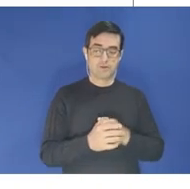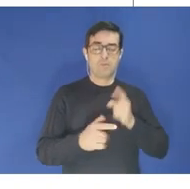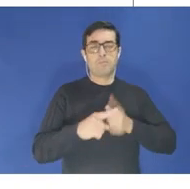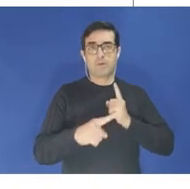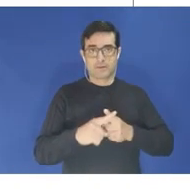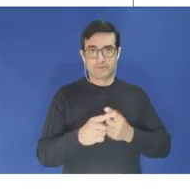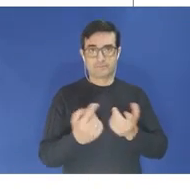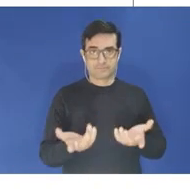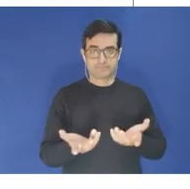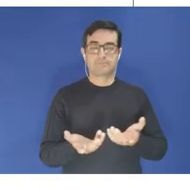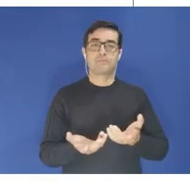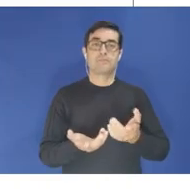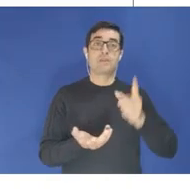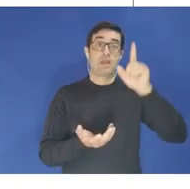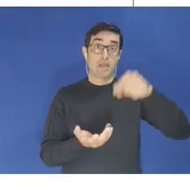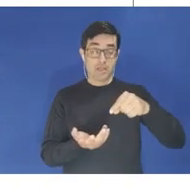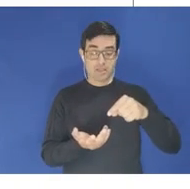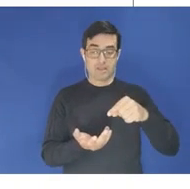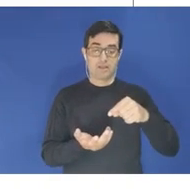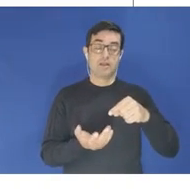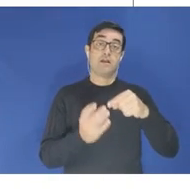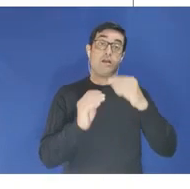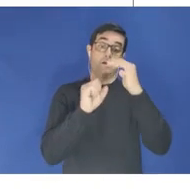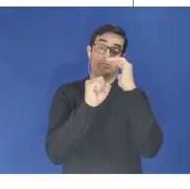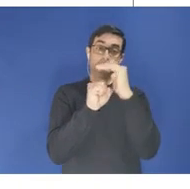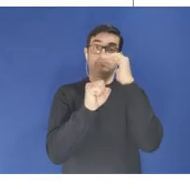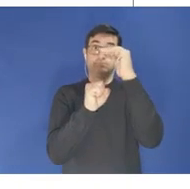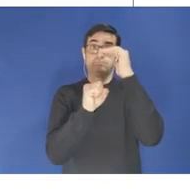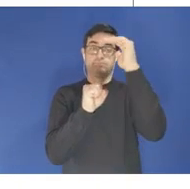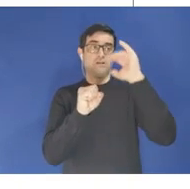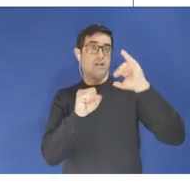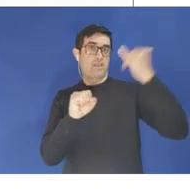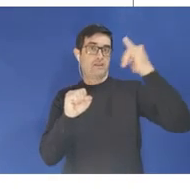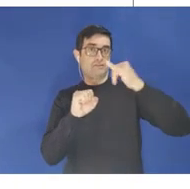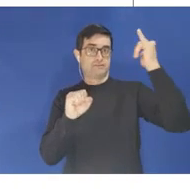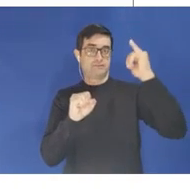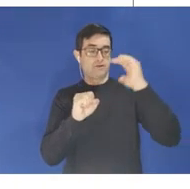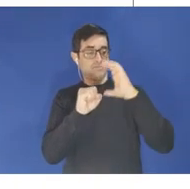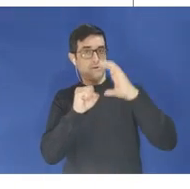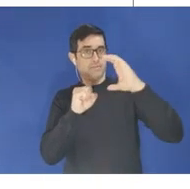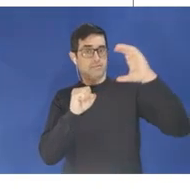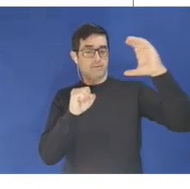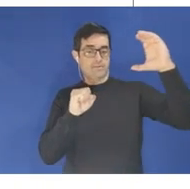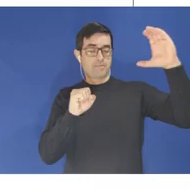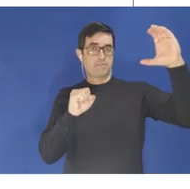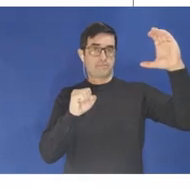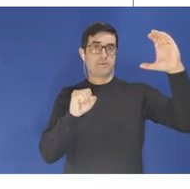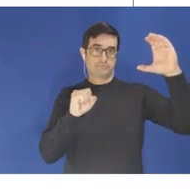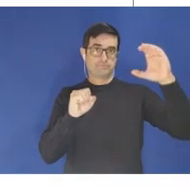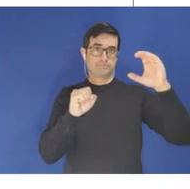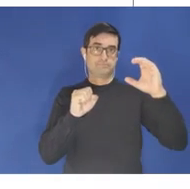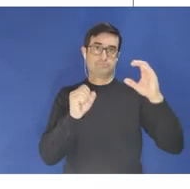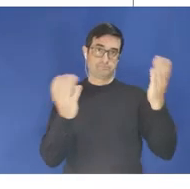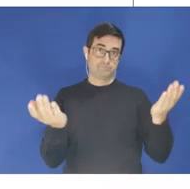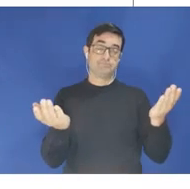diante. E por quê? Isso se deve ao aumento dos níveis de energia, camadas, conforme